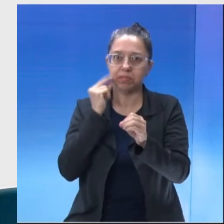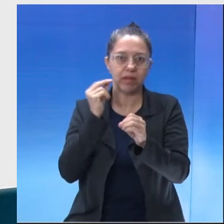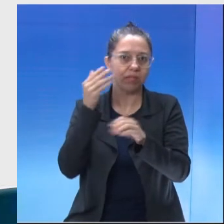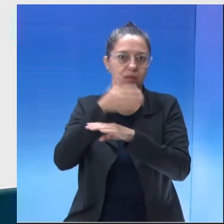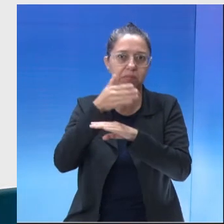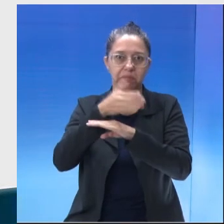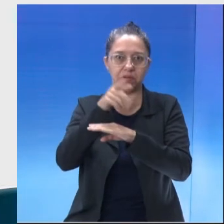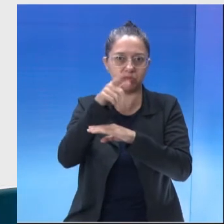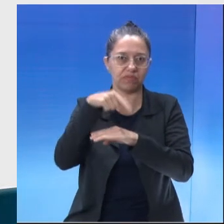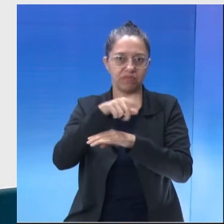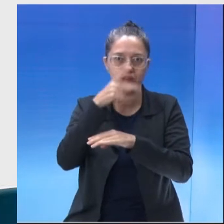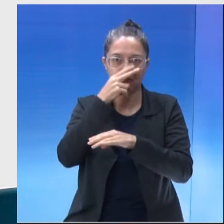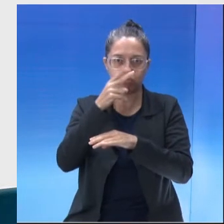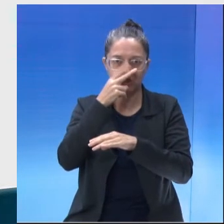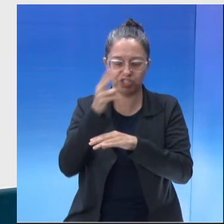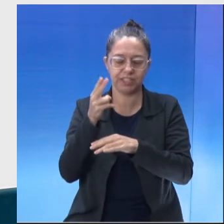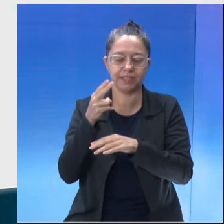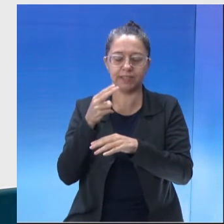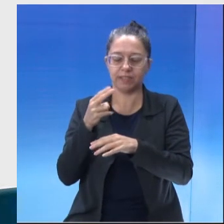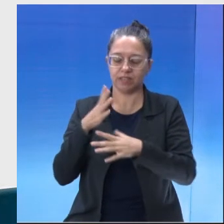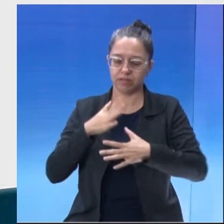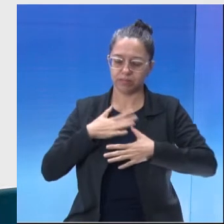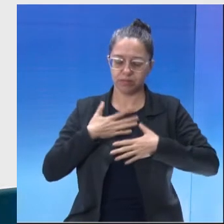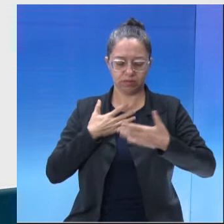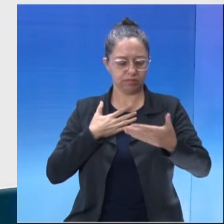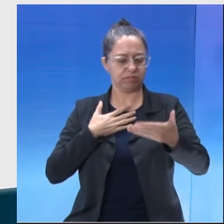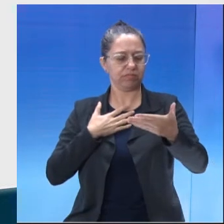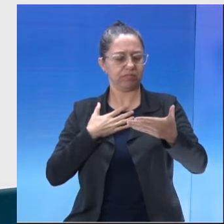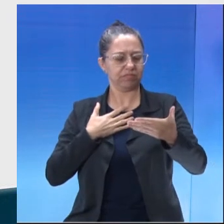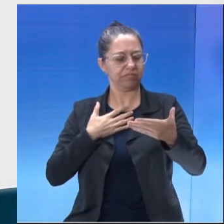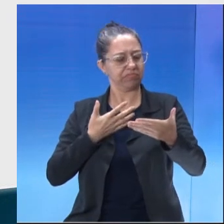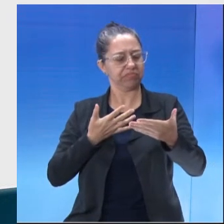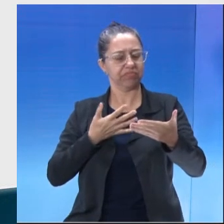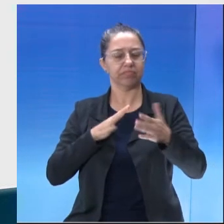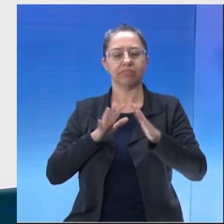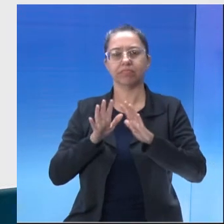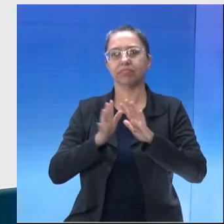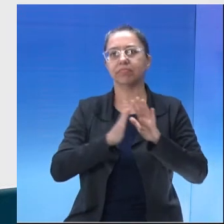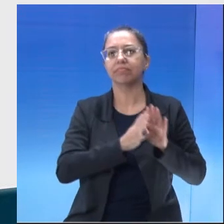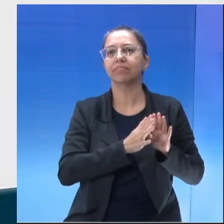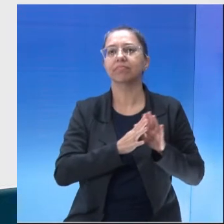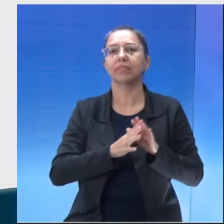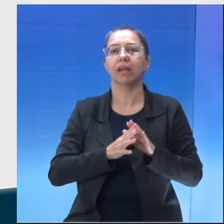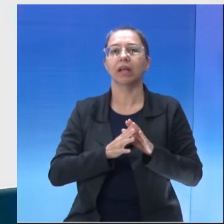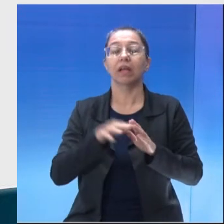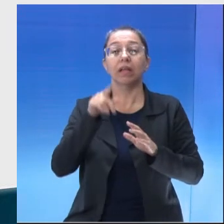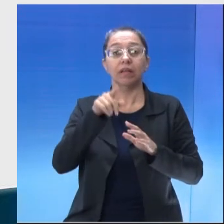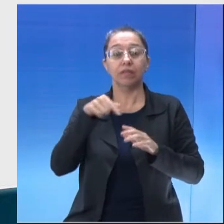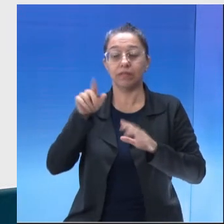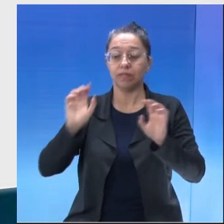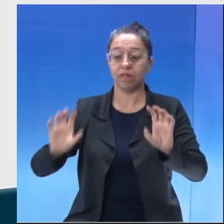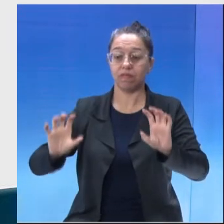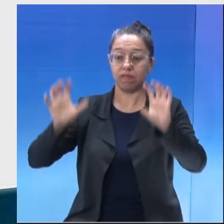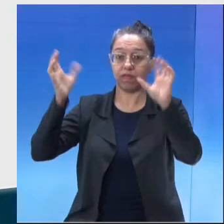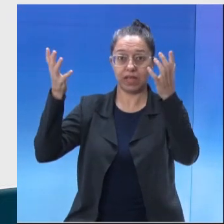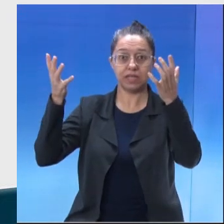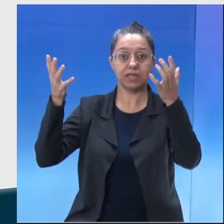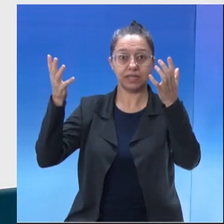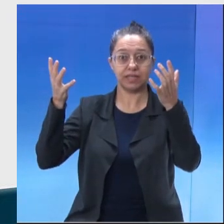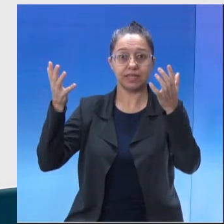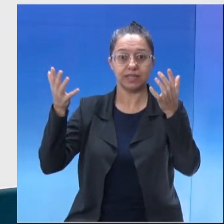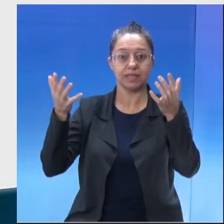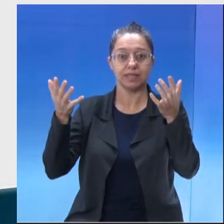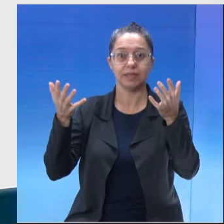não imaginava que iriam tantos amigos à sua festa, e tampouco imaginou que justo sua grande paixão